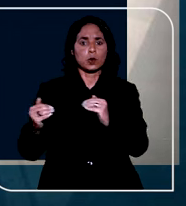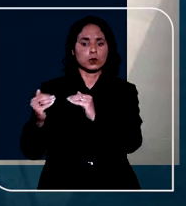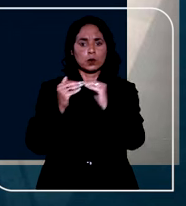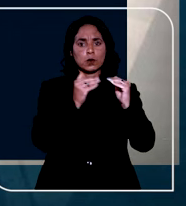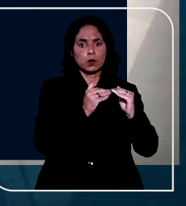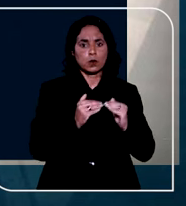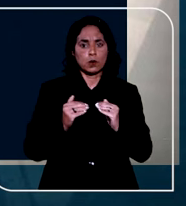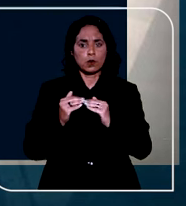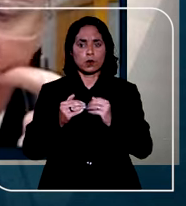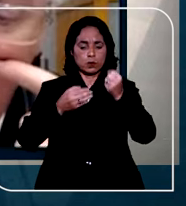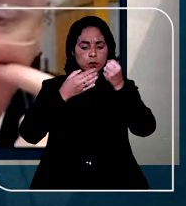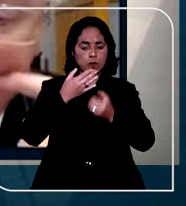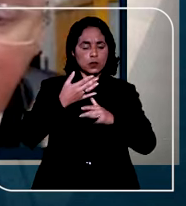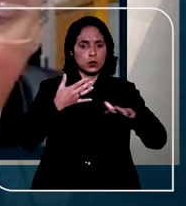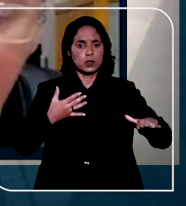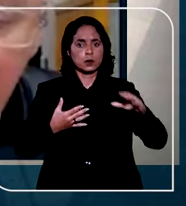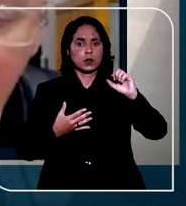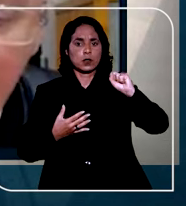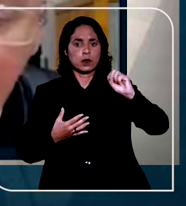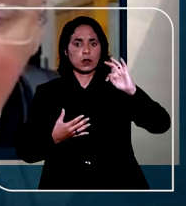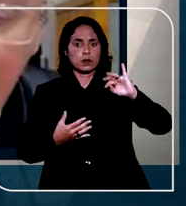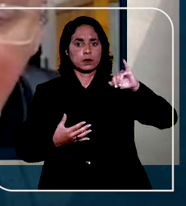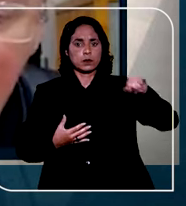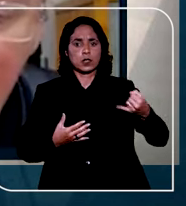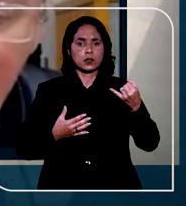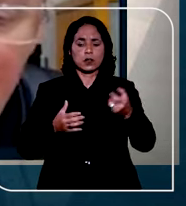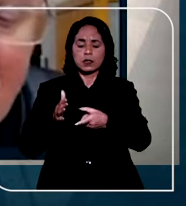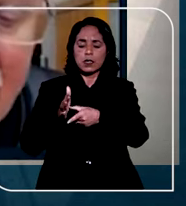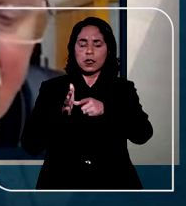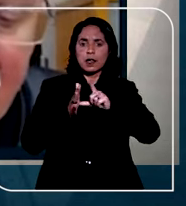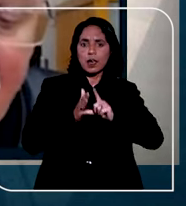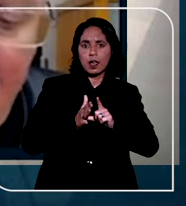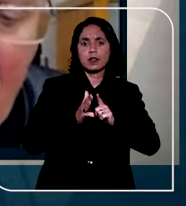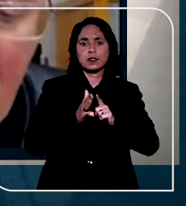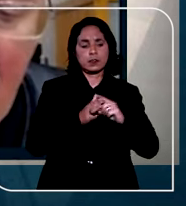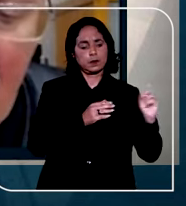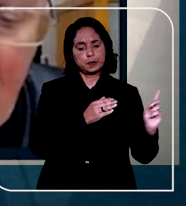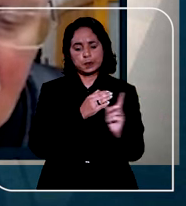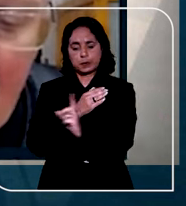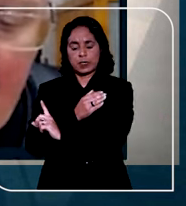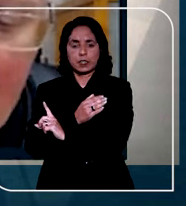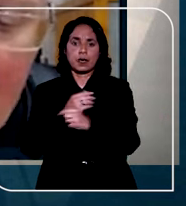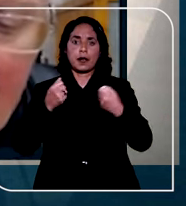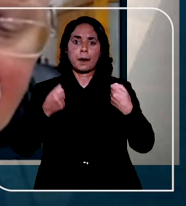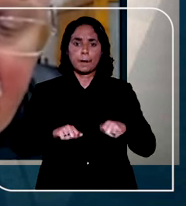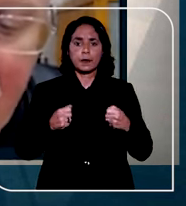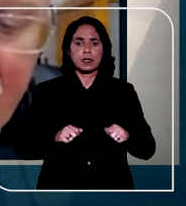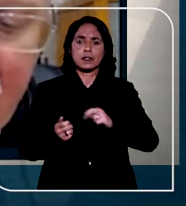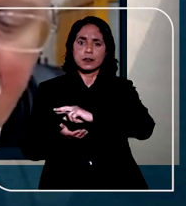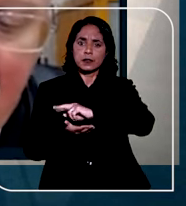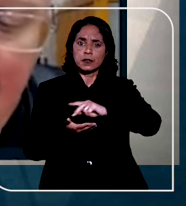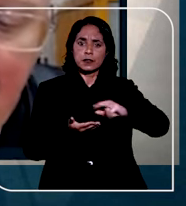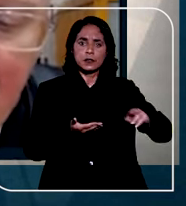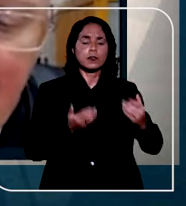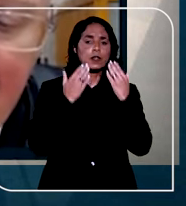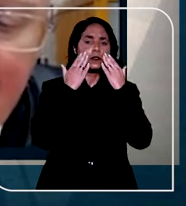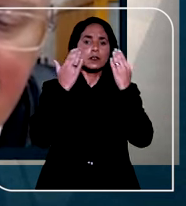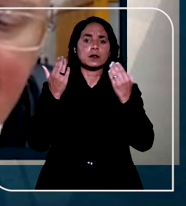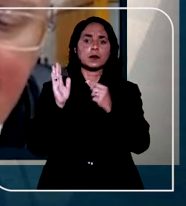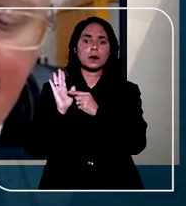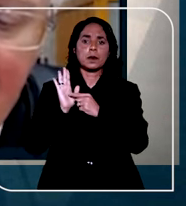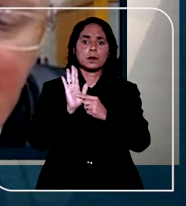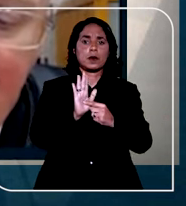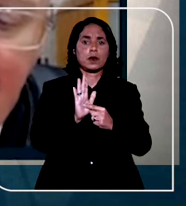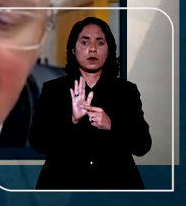jurisprudência do STJ as circunstâncias que antecedem a violação do domicílio devem evidenciar de modo satisfatório